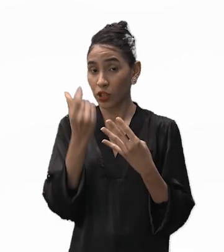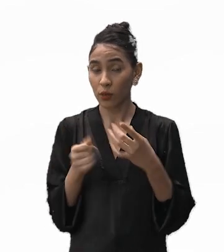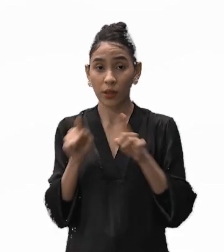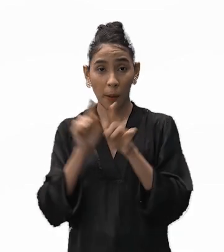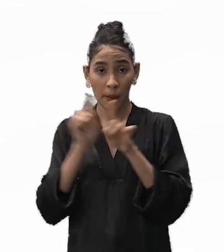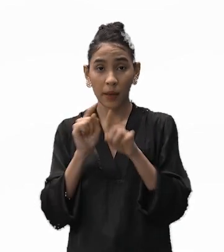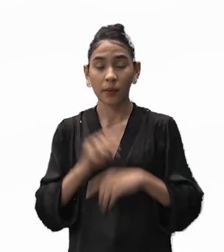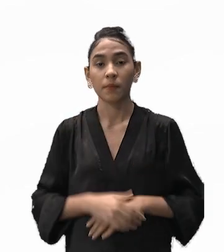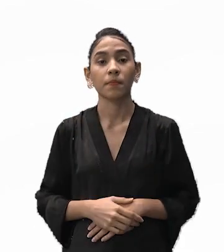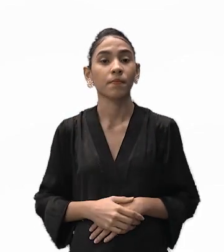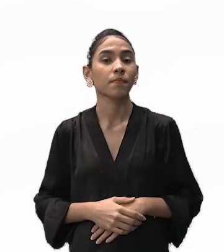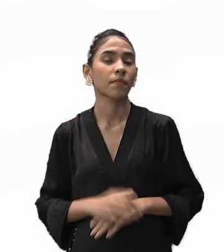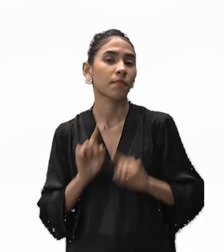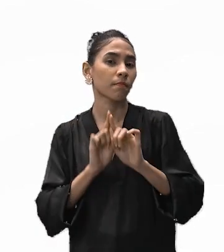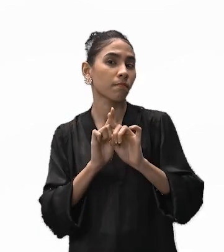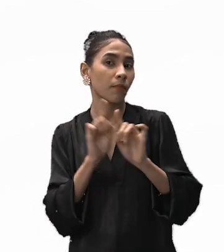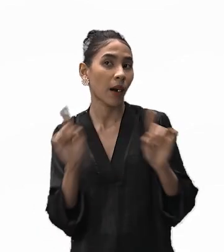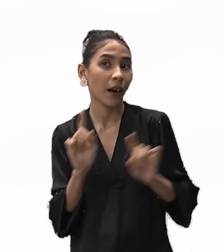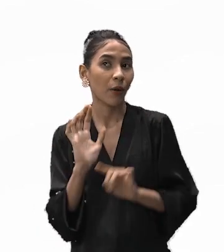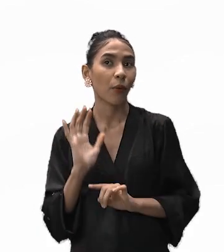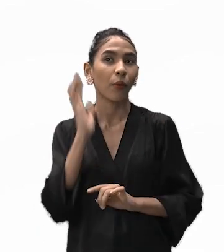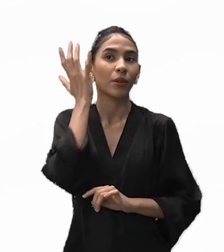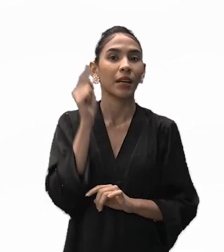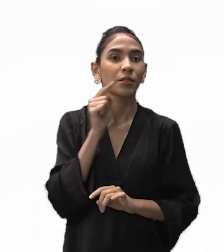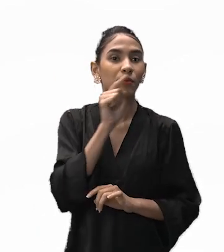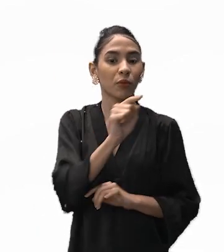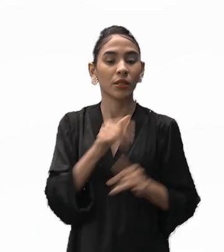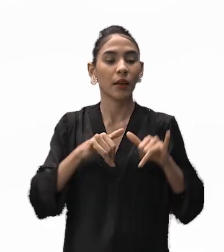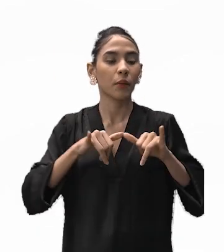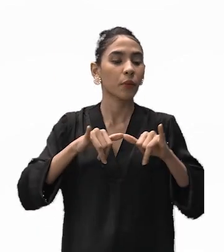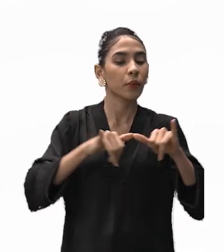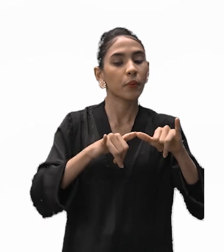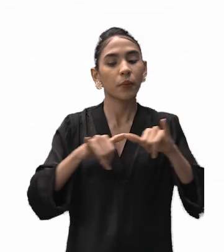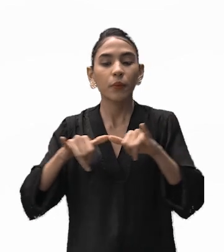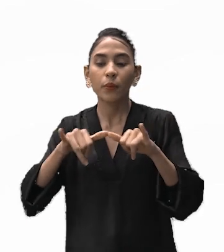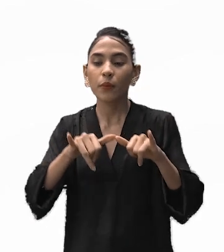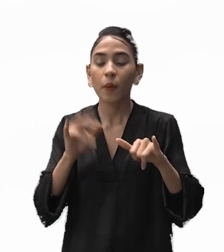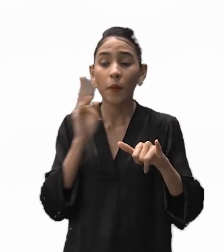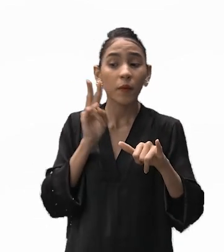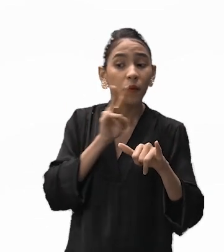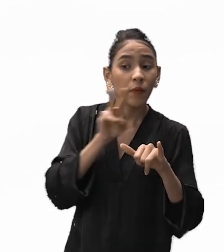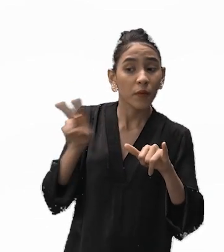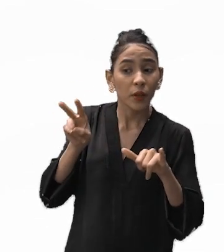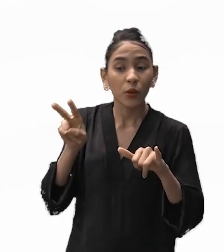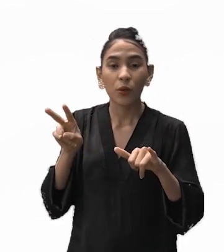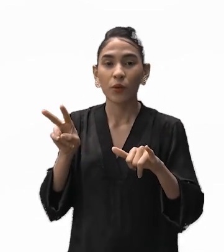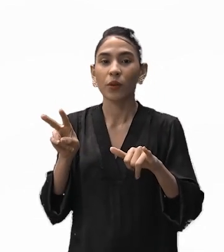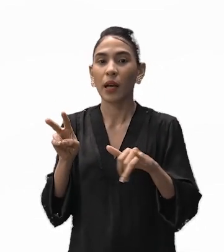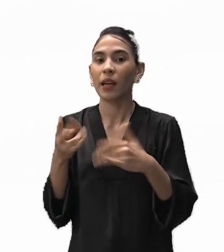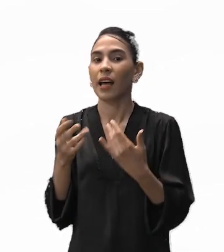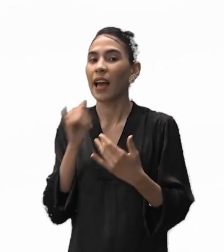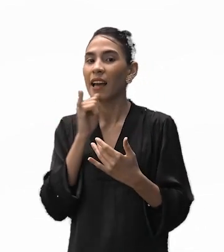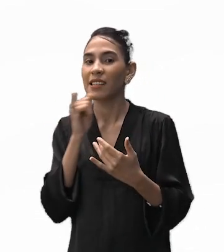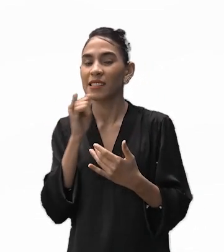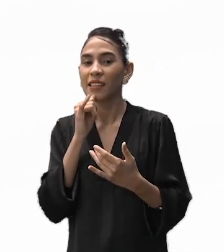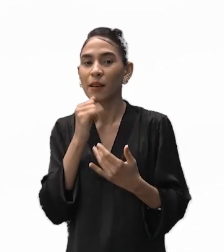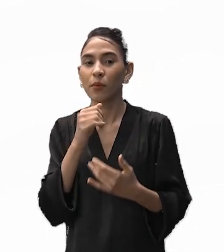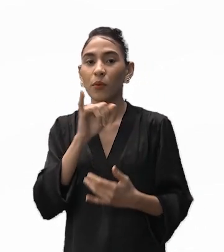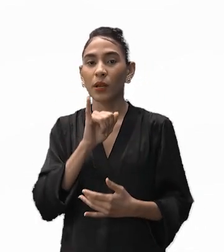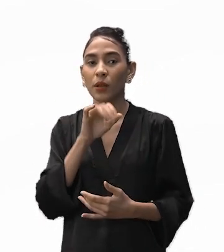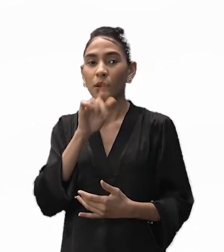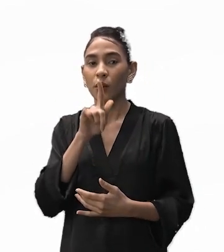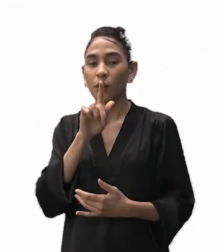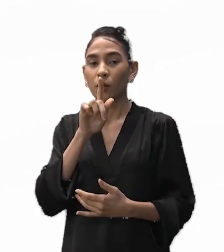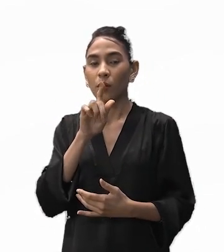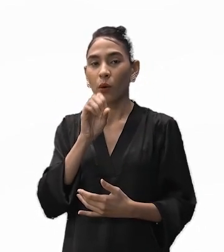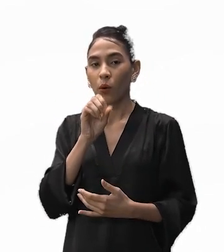também. Mas, de repente, você passou por uma das gôndolas e lá está escrito promoção de iogurte. Aí a